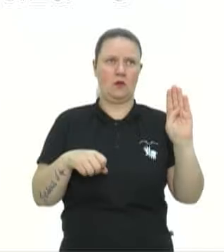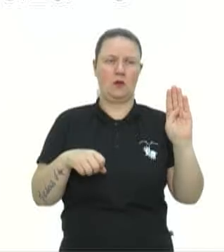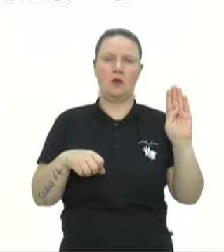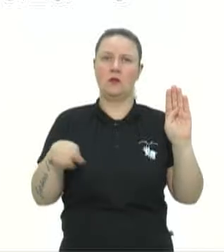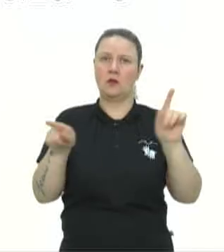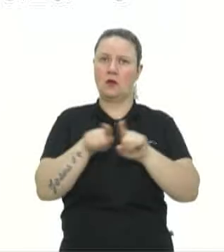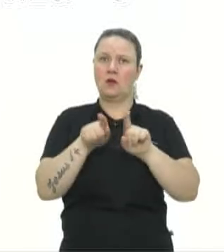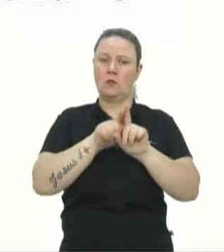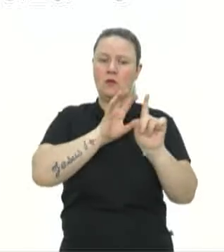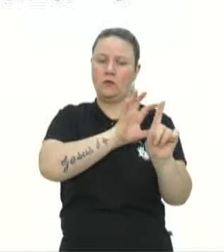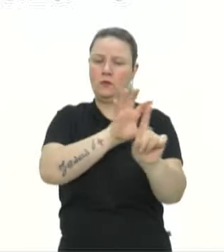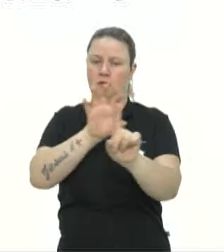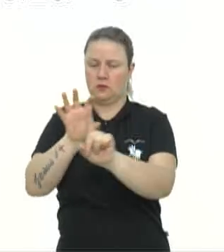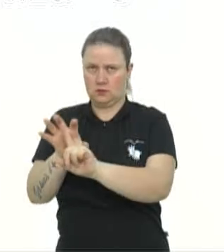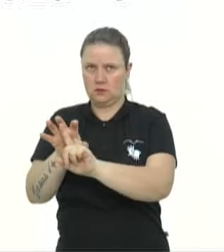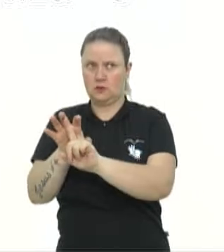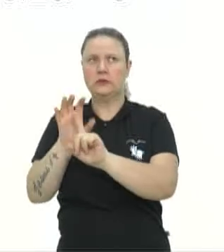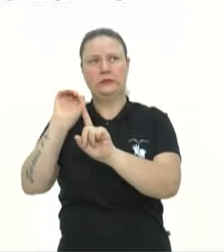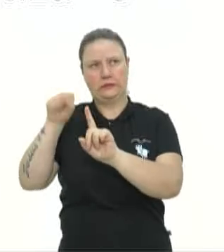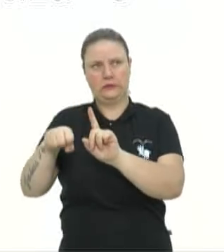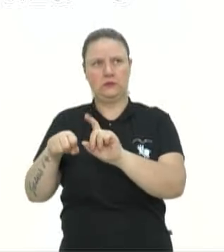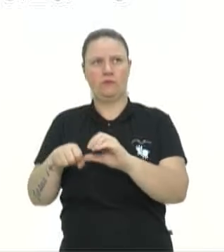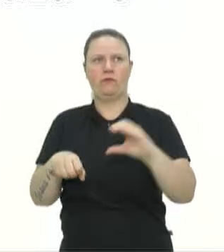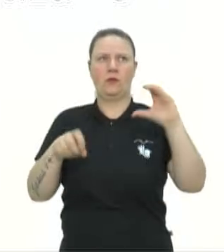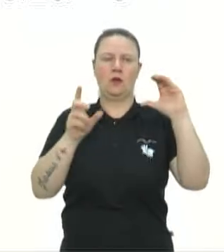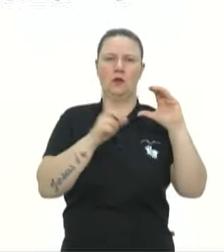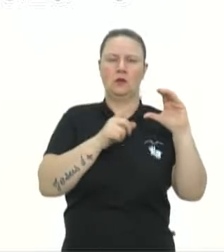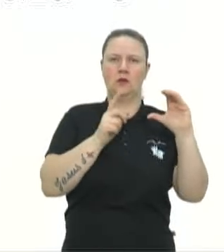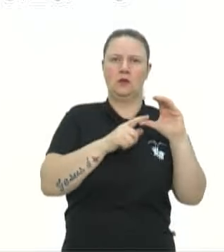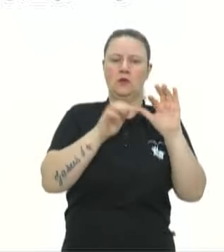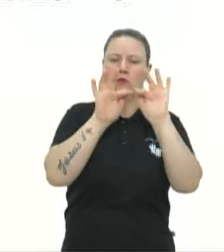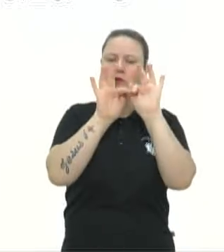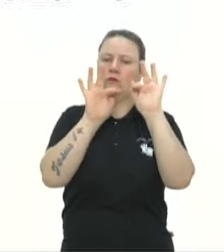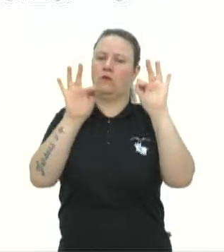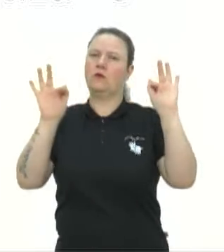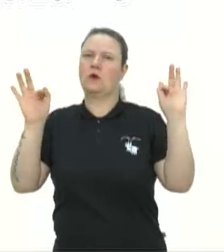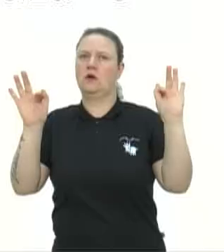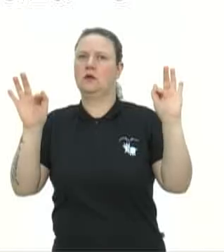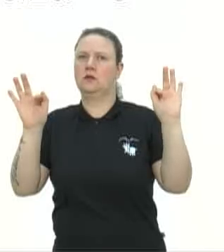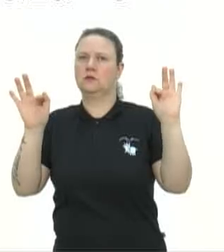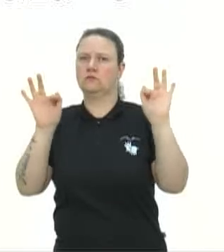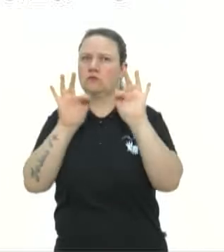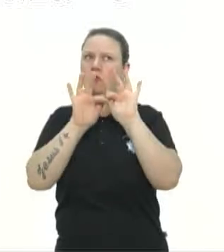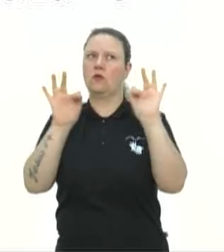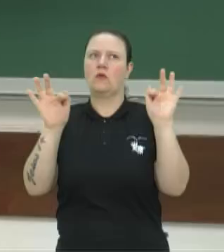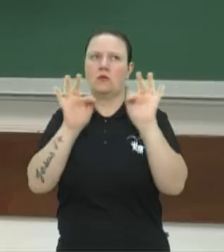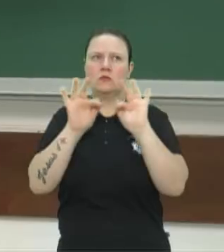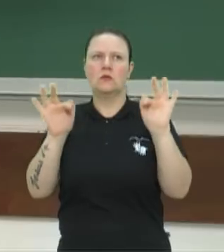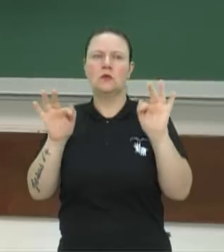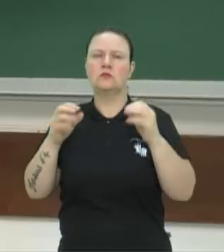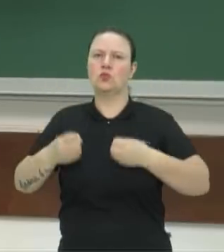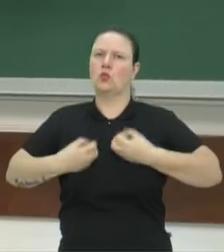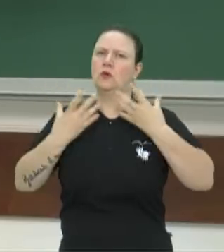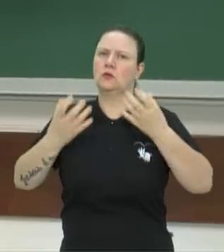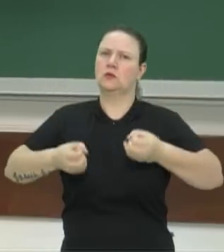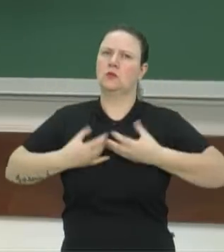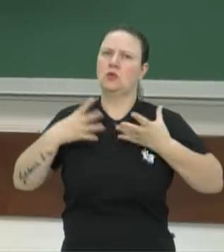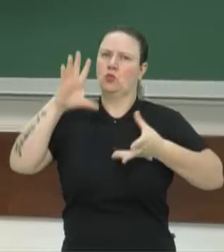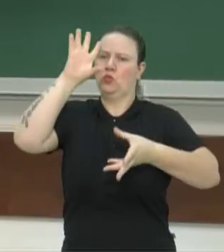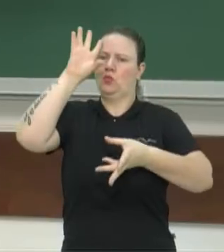certeza. Tem uma frase ou ideia que sintetiza o posicionamento. Ele não antecipa o posicionamento, ele